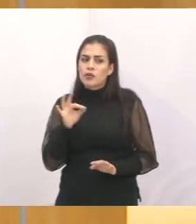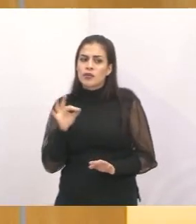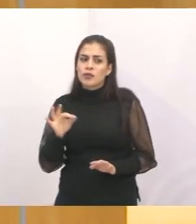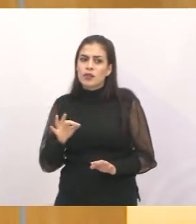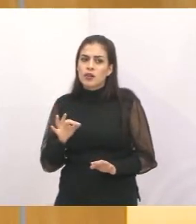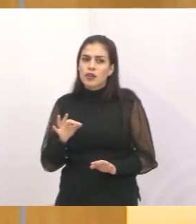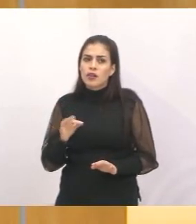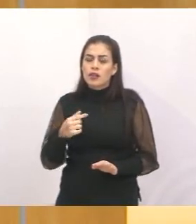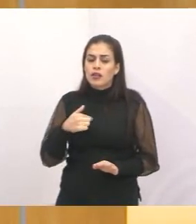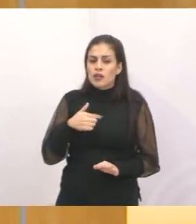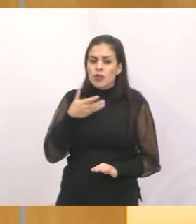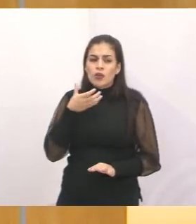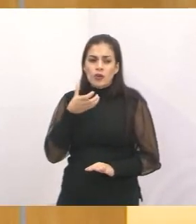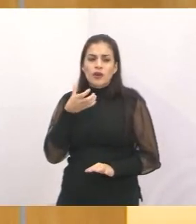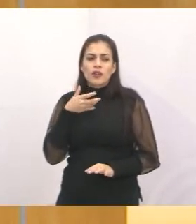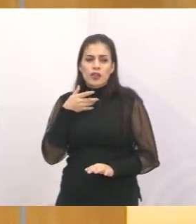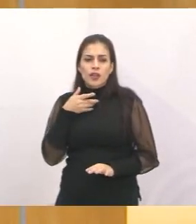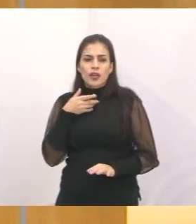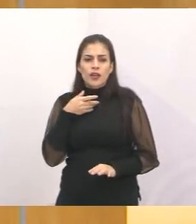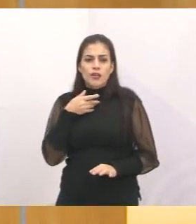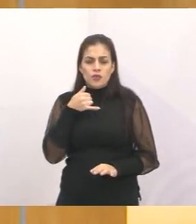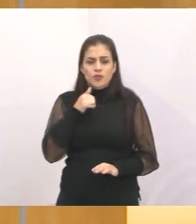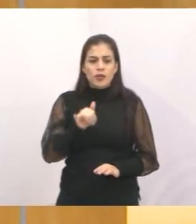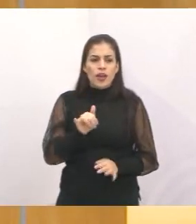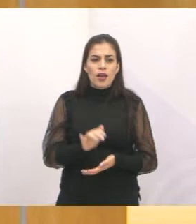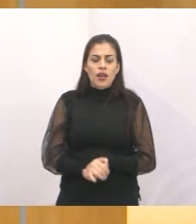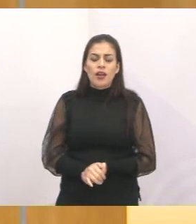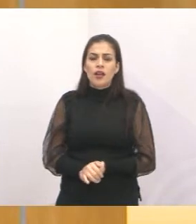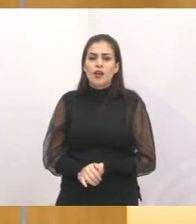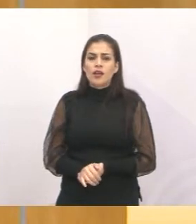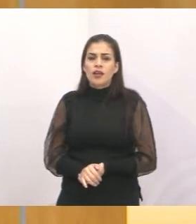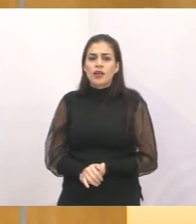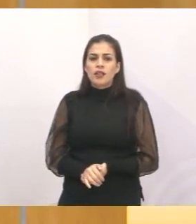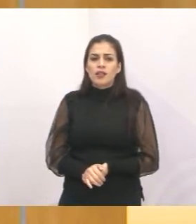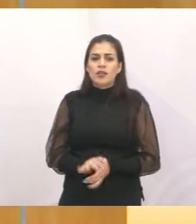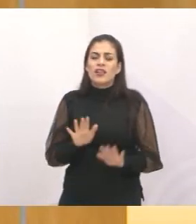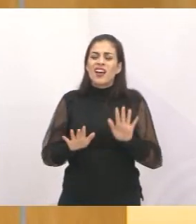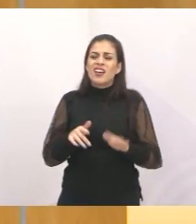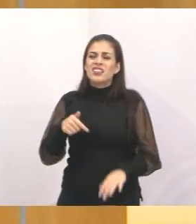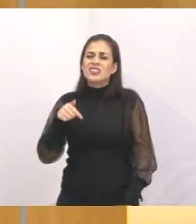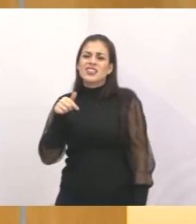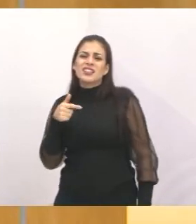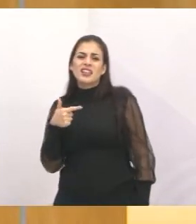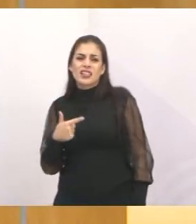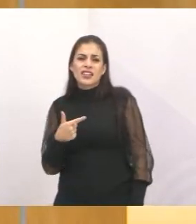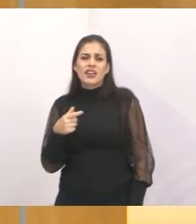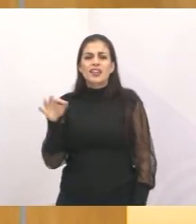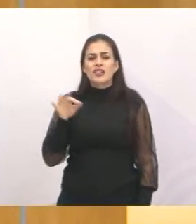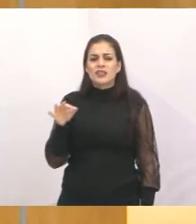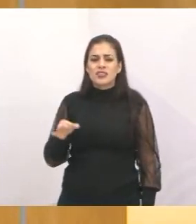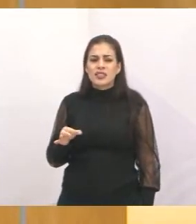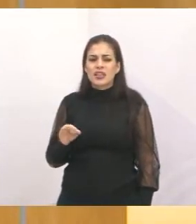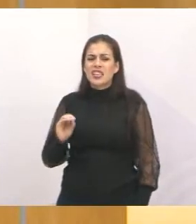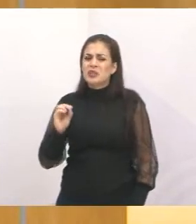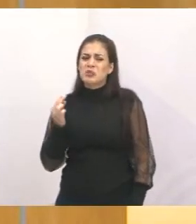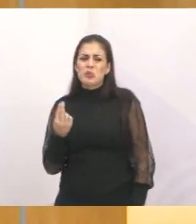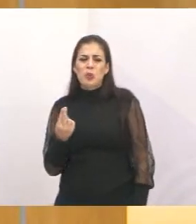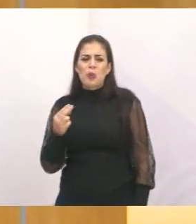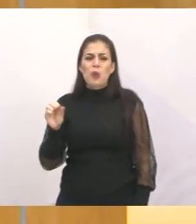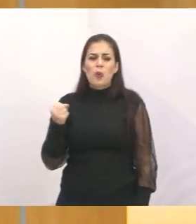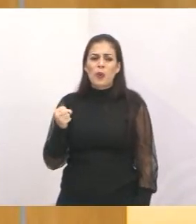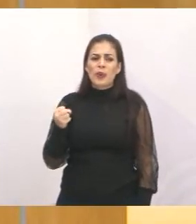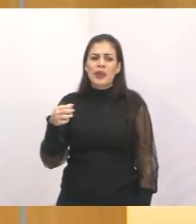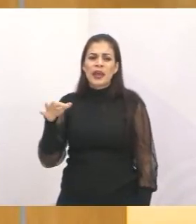Eu quero dizer que seja 72%, 82%, o fato é que não